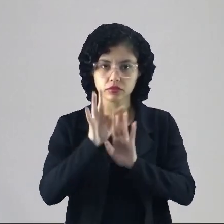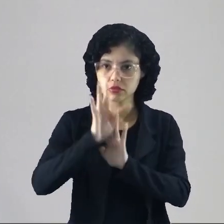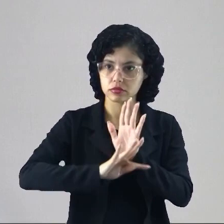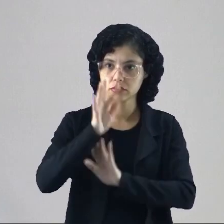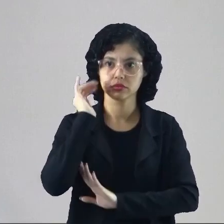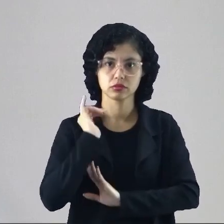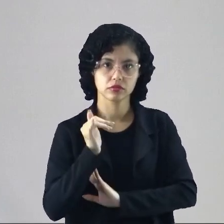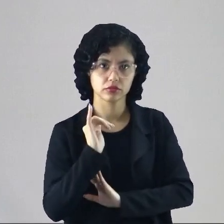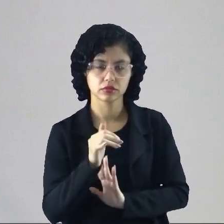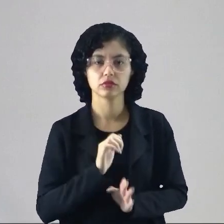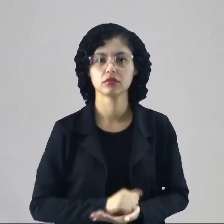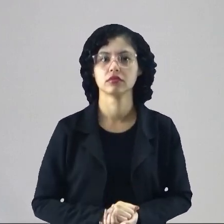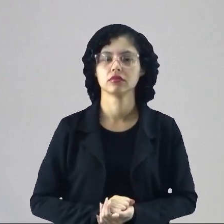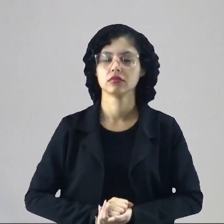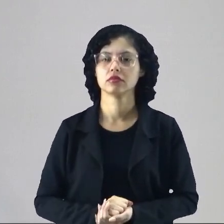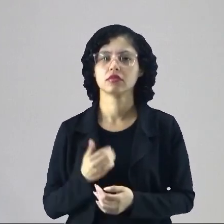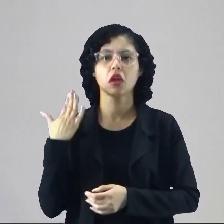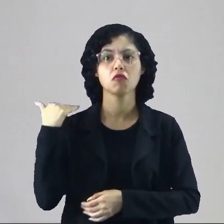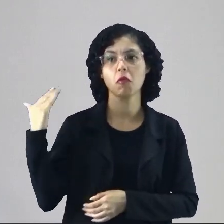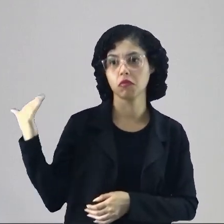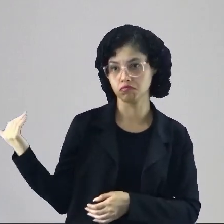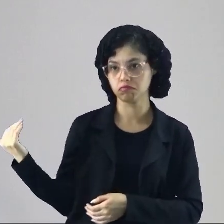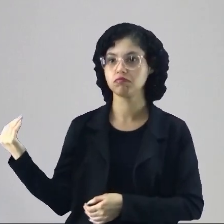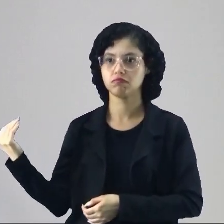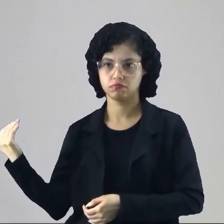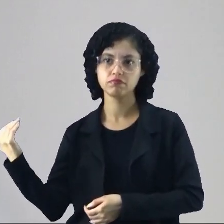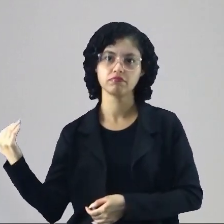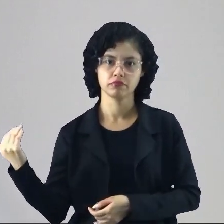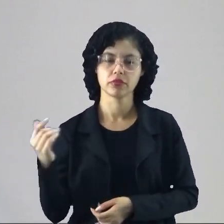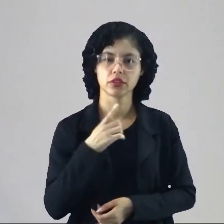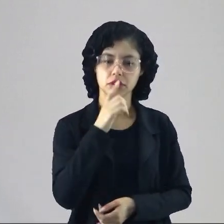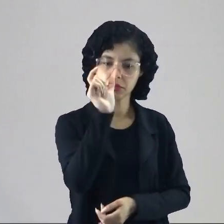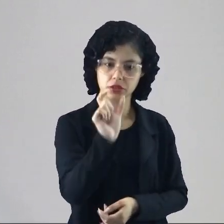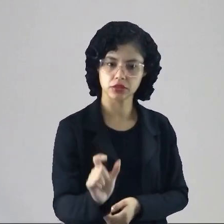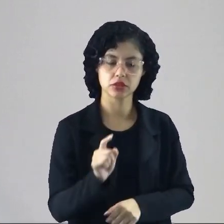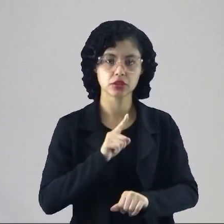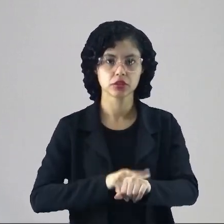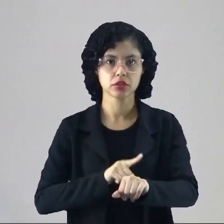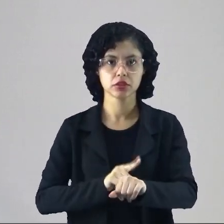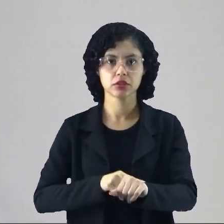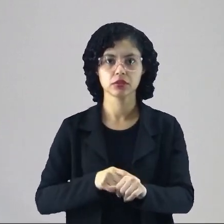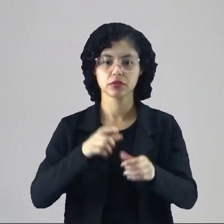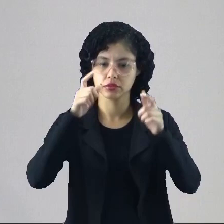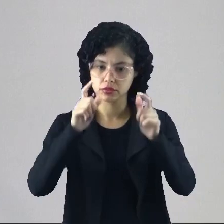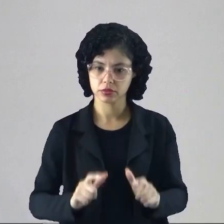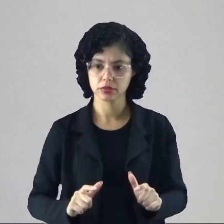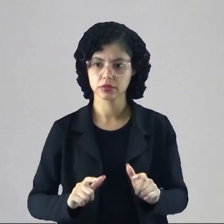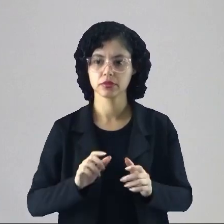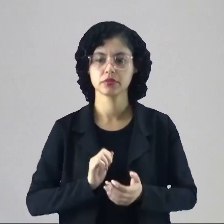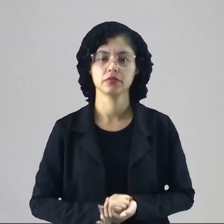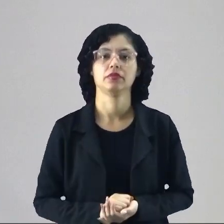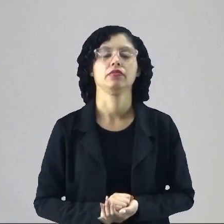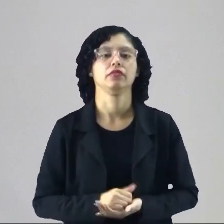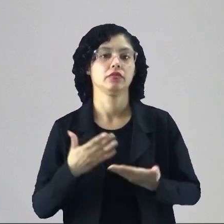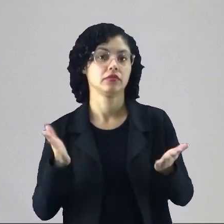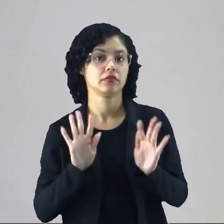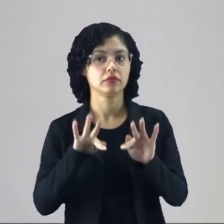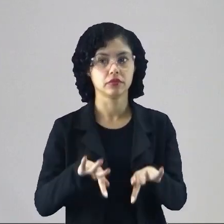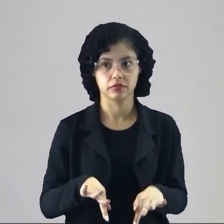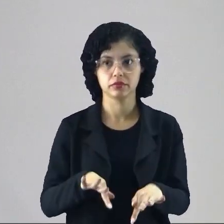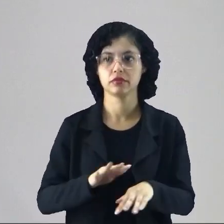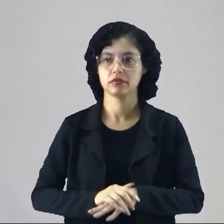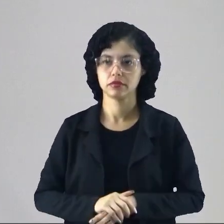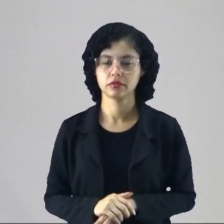narrativo que é bem famoso texto narrativo né Tem personagem tem tempo tem espaço enredo enfim